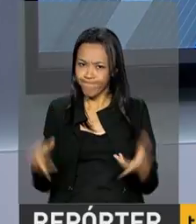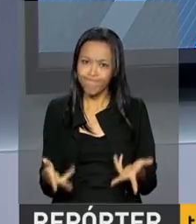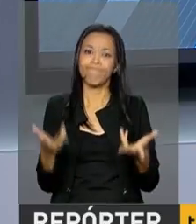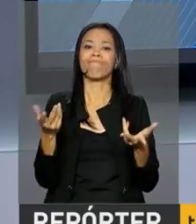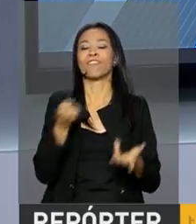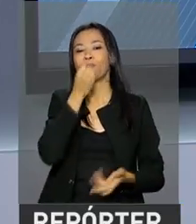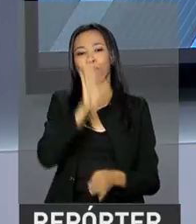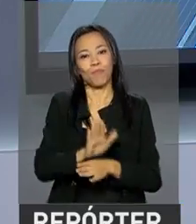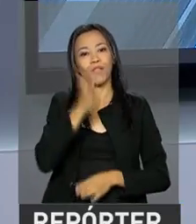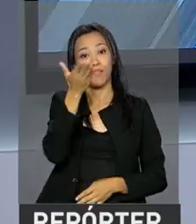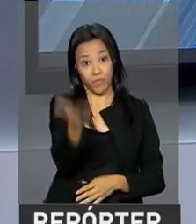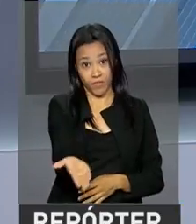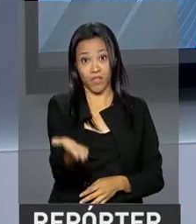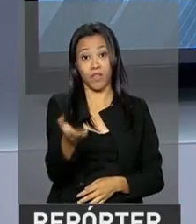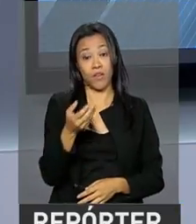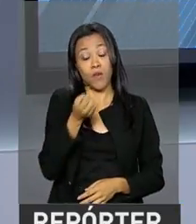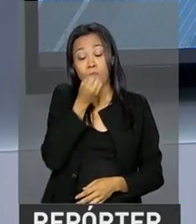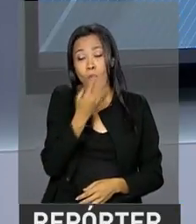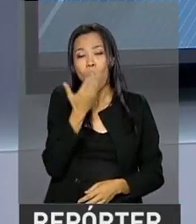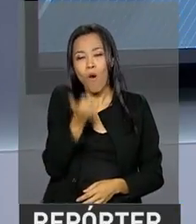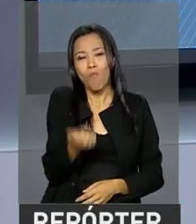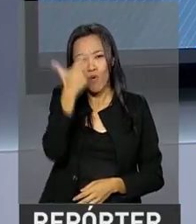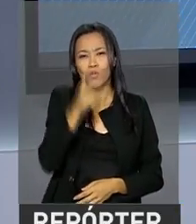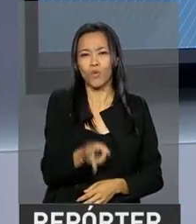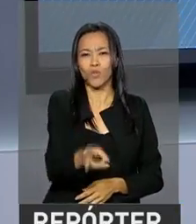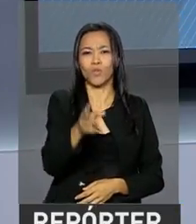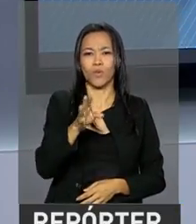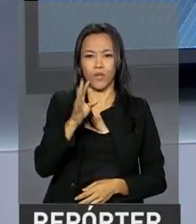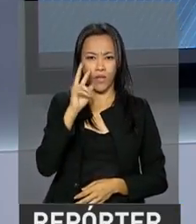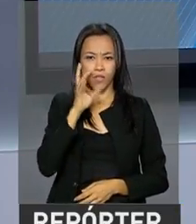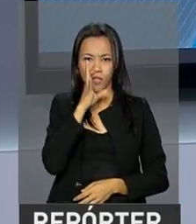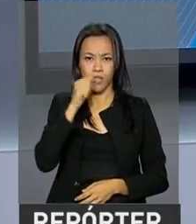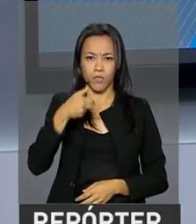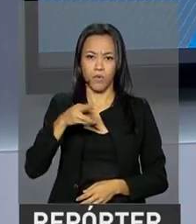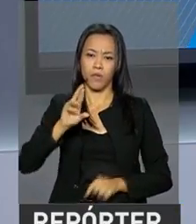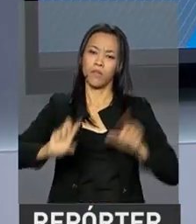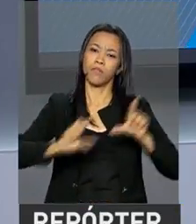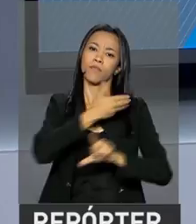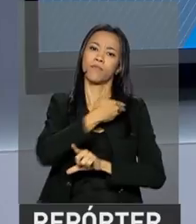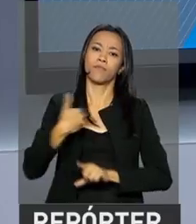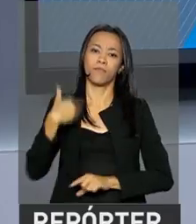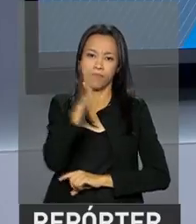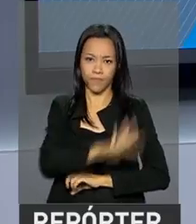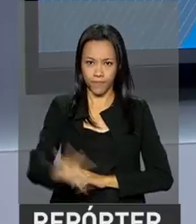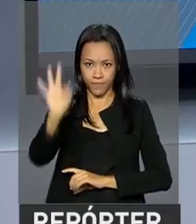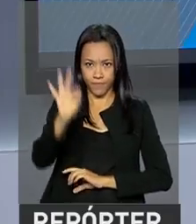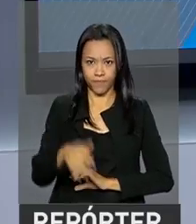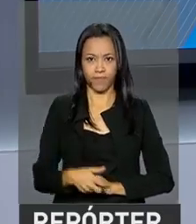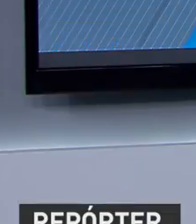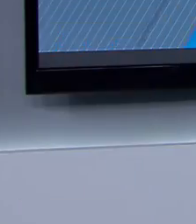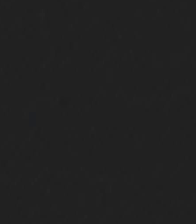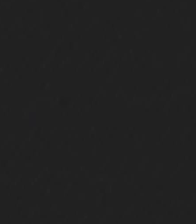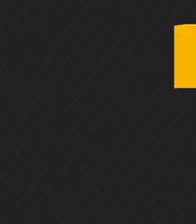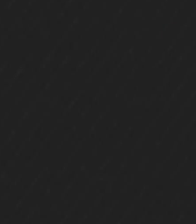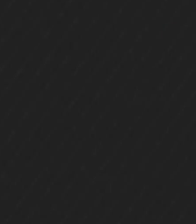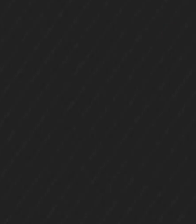uma boa tarde pra você um bom almoço e continue com a gente aqui na nbr a tv do governo federal